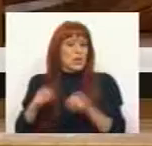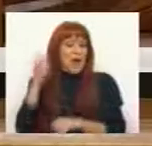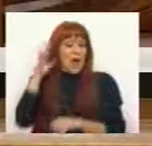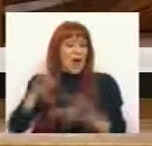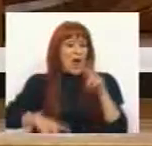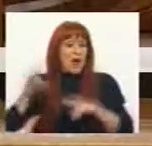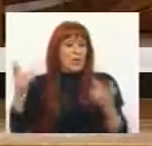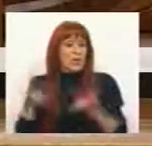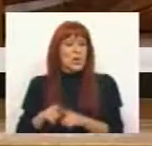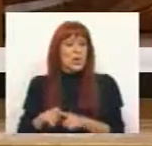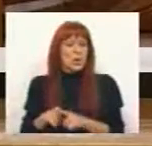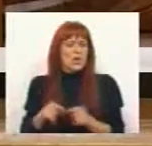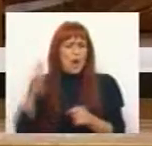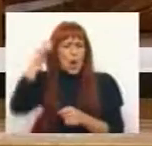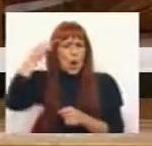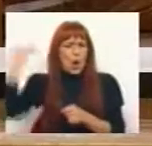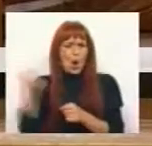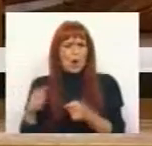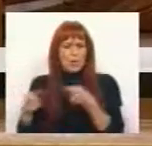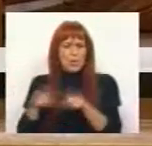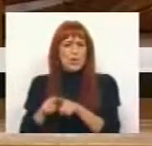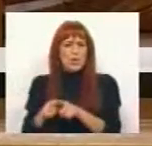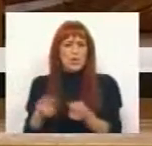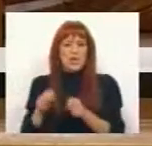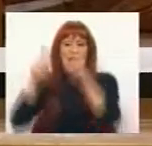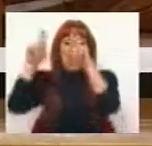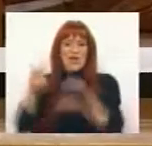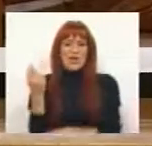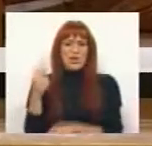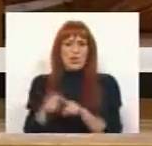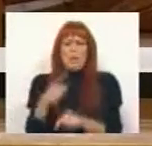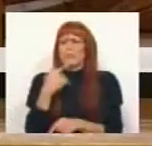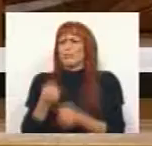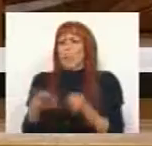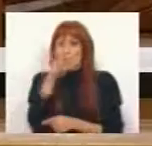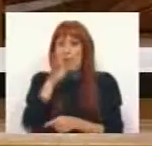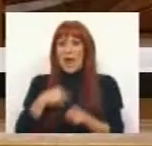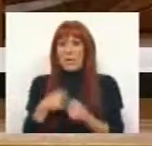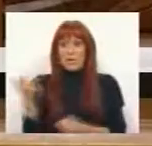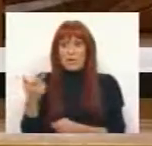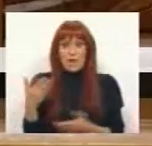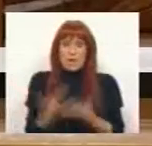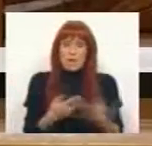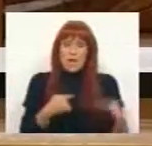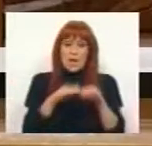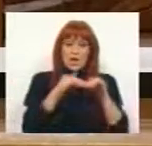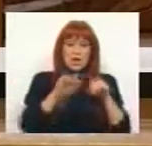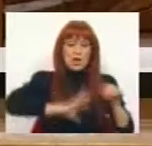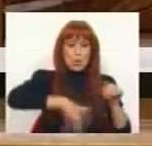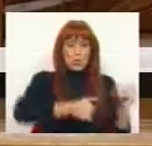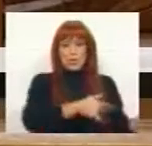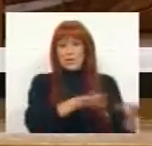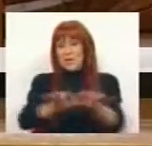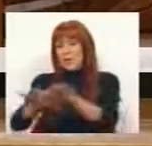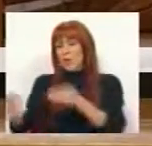fraude fiscal, ao crime organizado, à lavagem de dinheiro e, por vezes, a muitas práticas que fragilizam a estabilidade mundial,